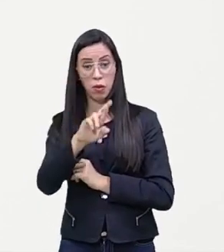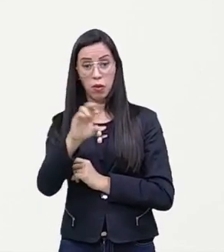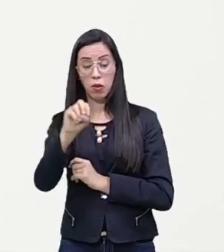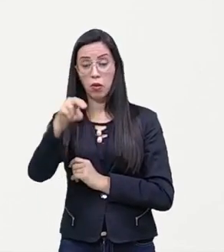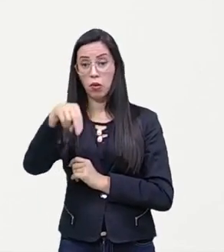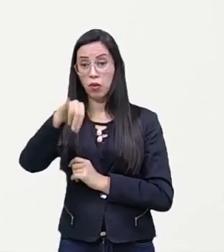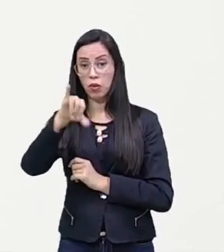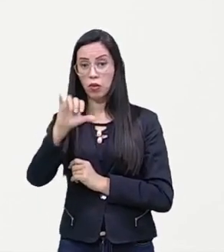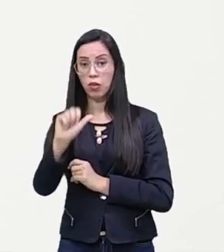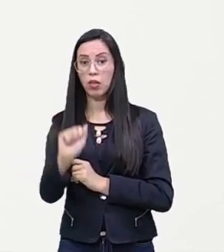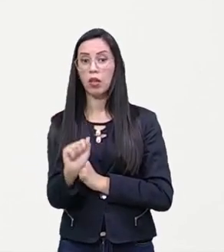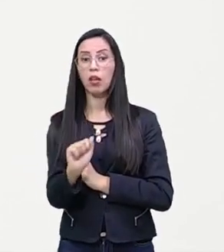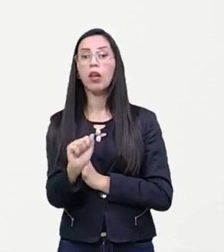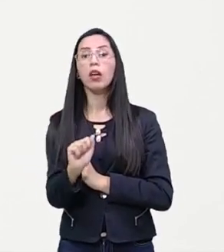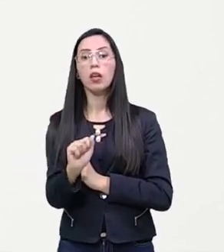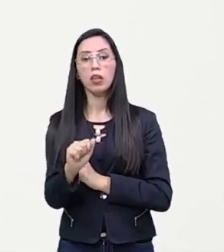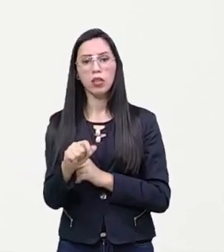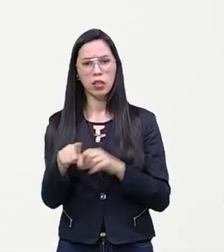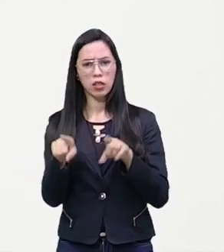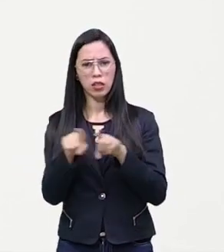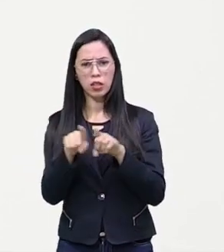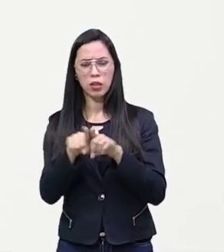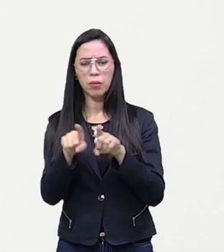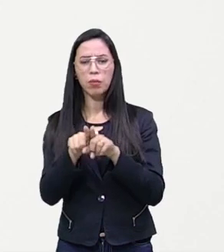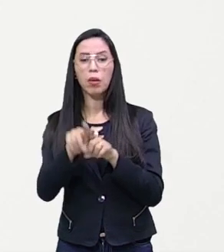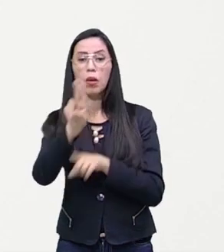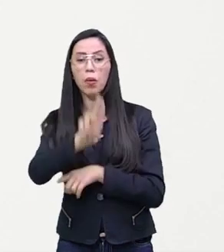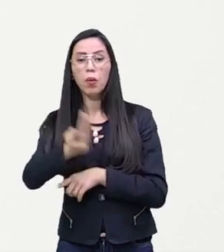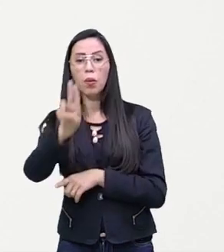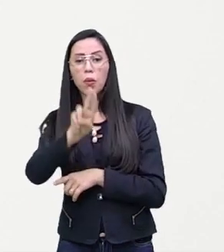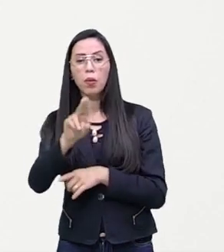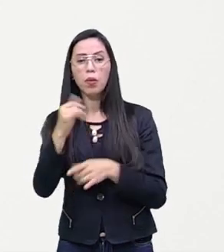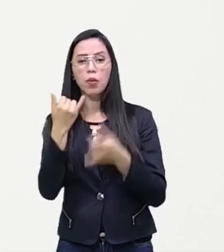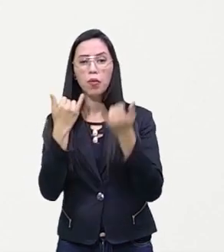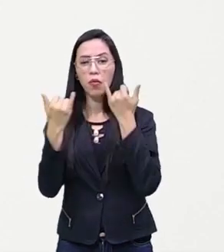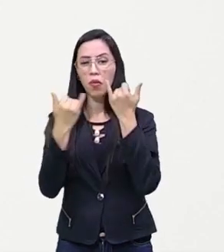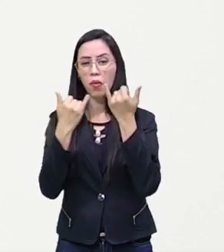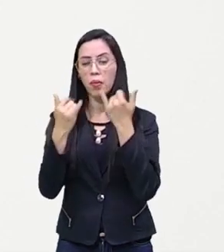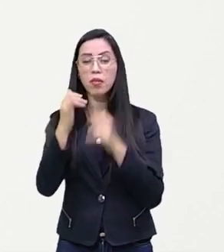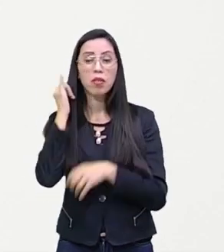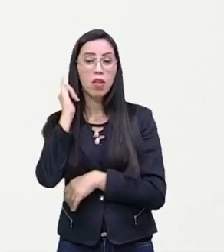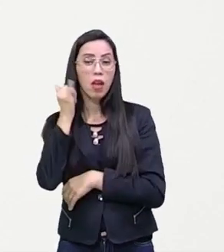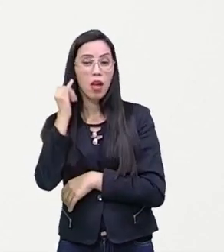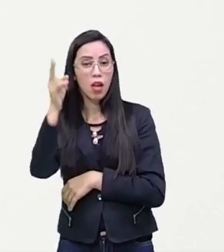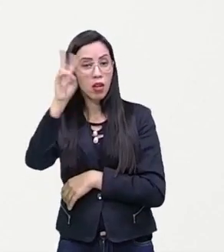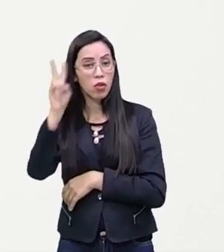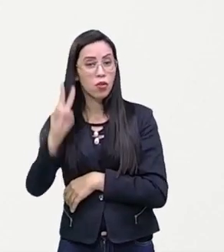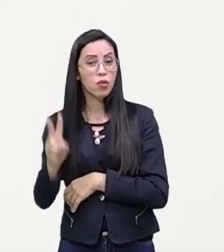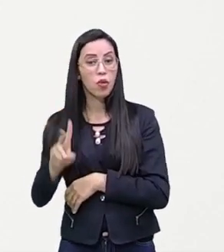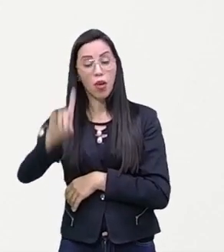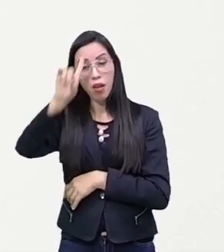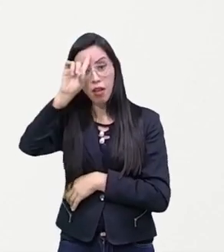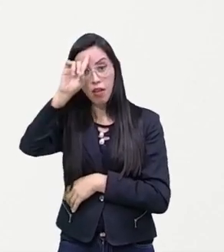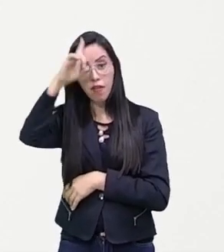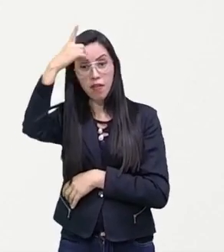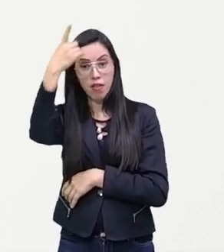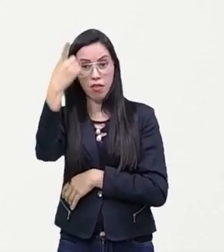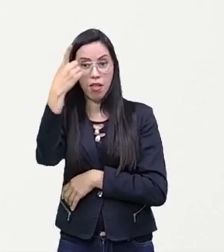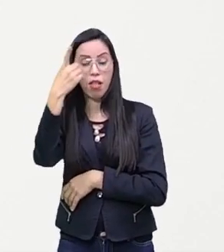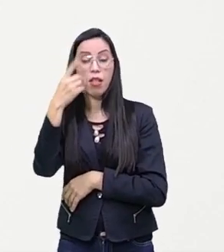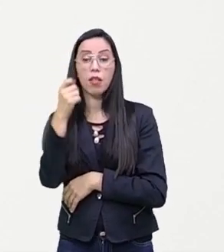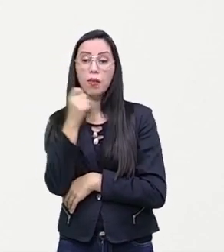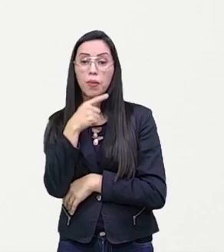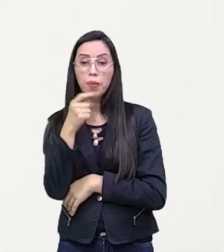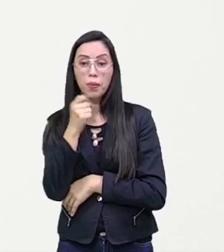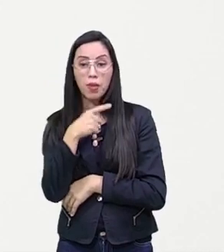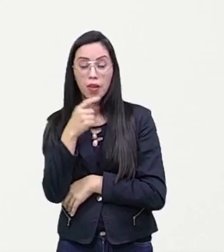utilizar notícias para narrar histórias fictícias com humor. Tá certo, crianças? Olha só que bacana, né?